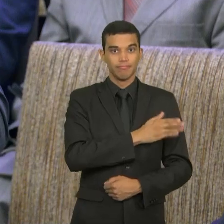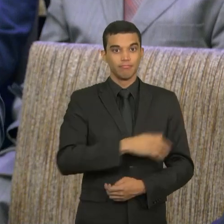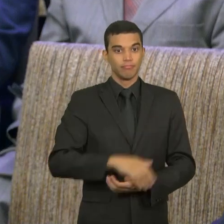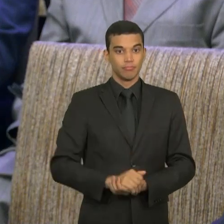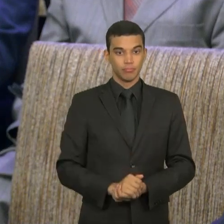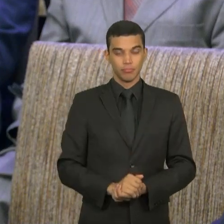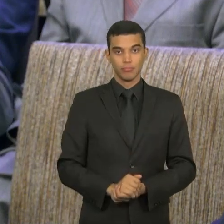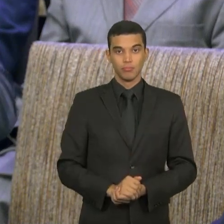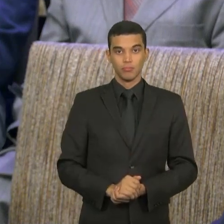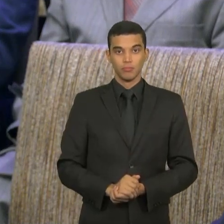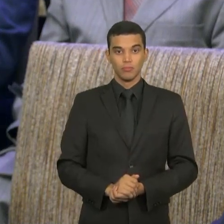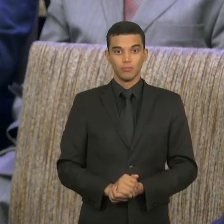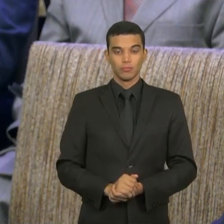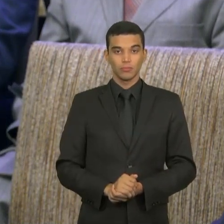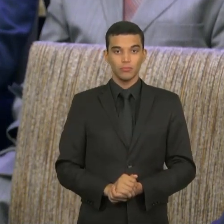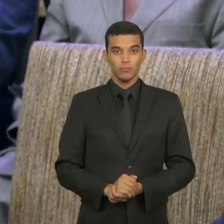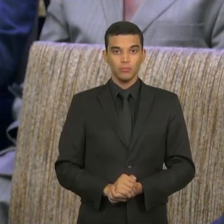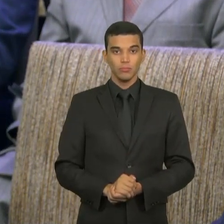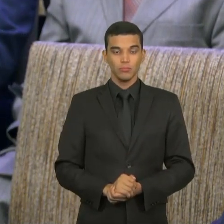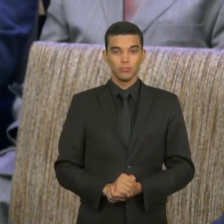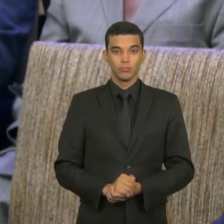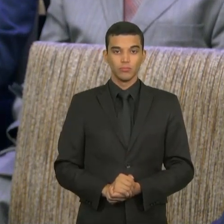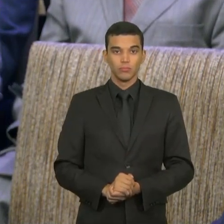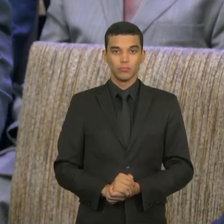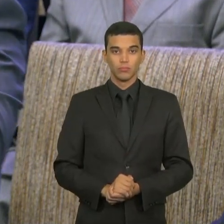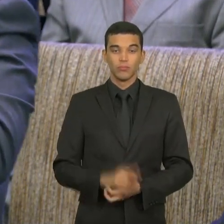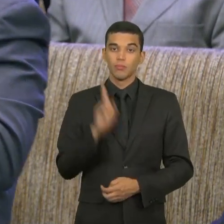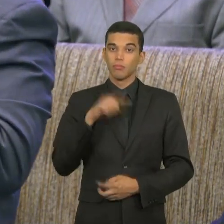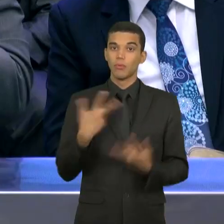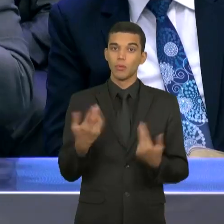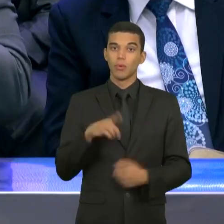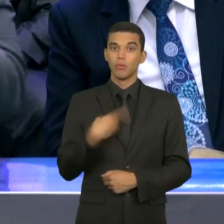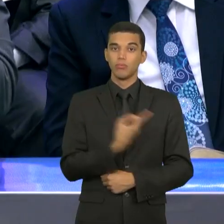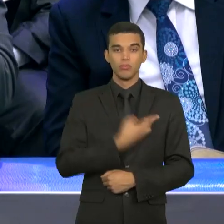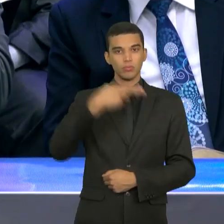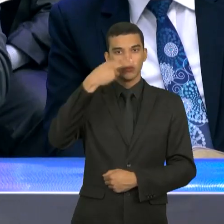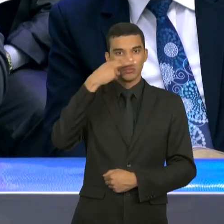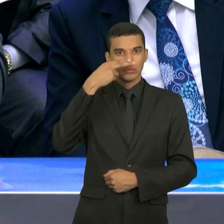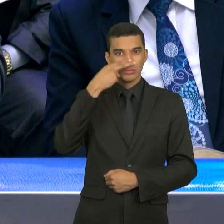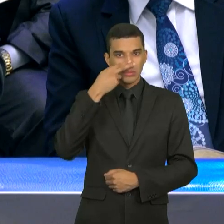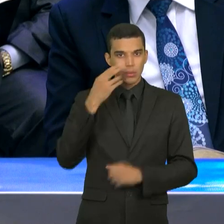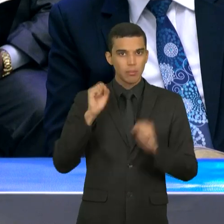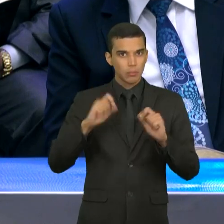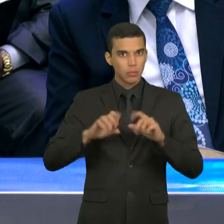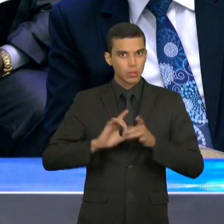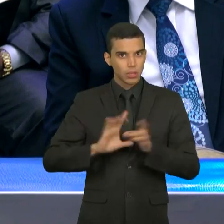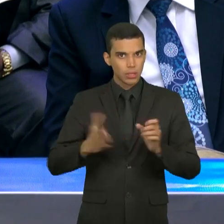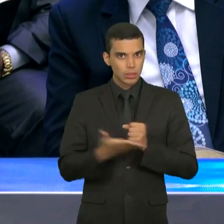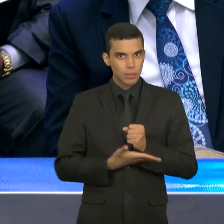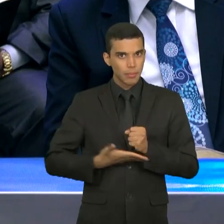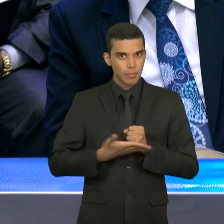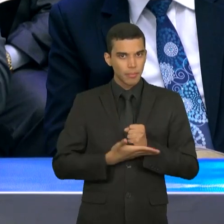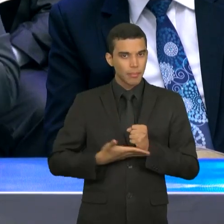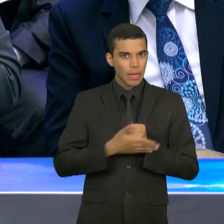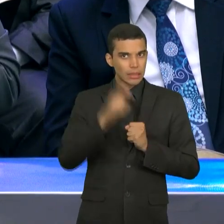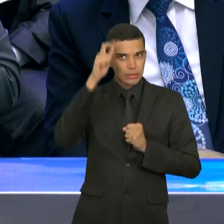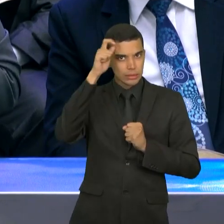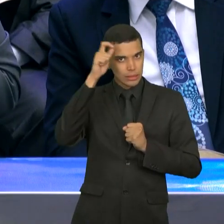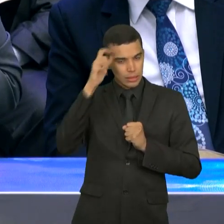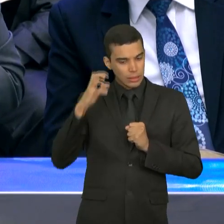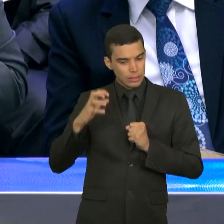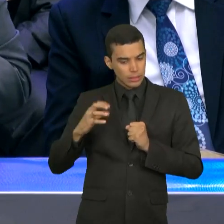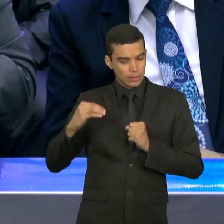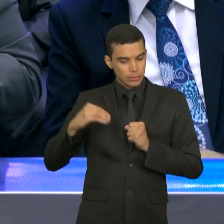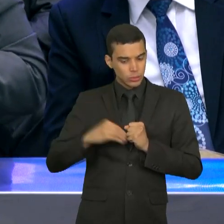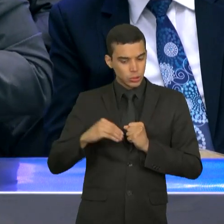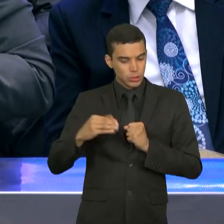os fundamentos estão sendo atacados os fundamentos estão sendo destruídos O que é que o justo pode